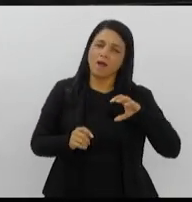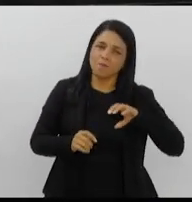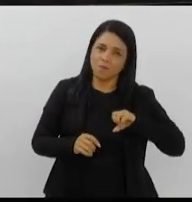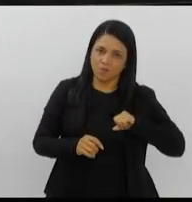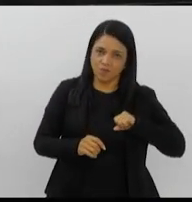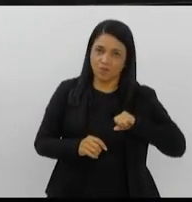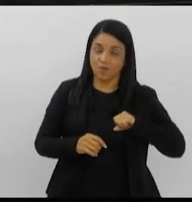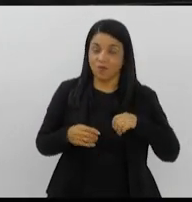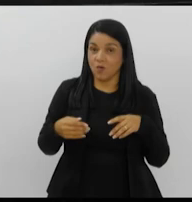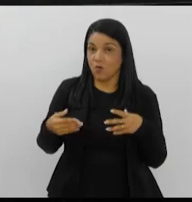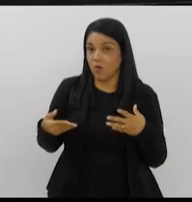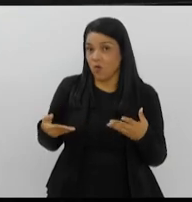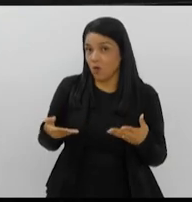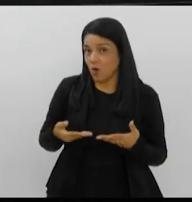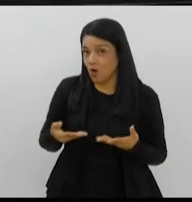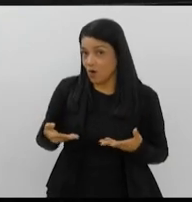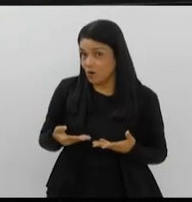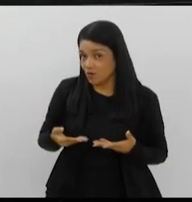no dia de hoje,